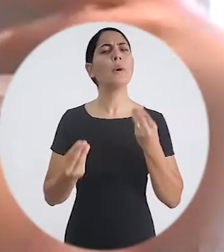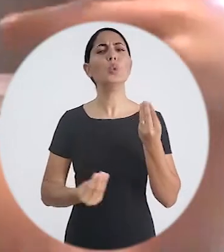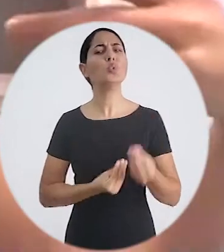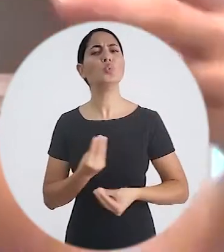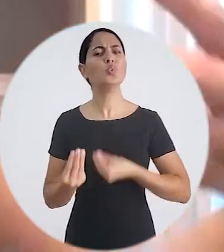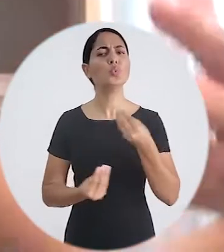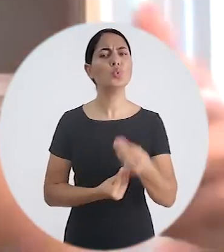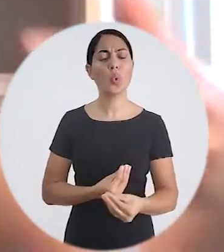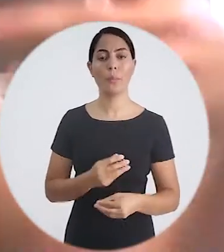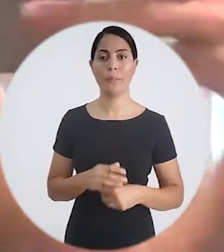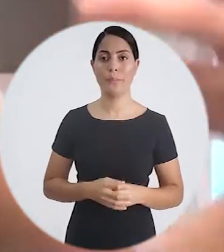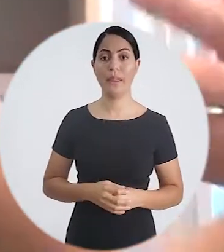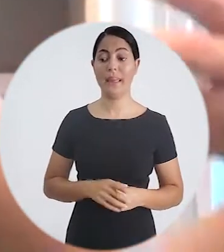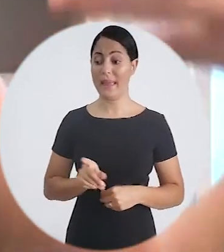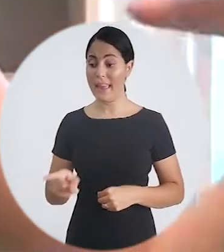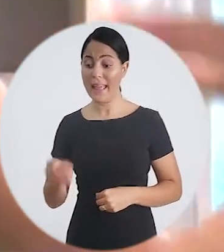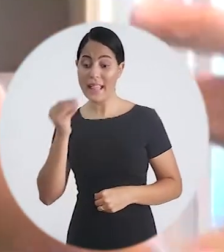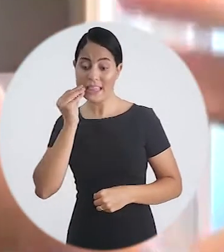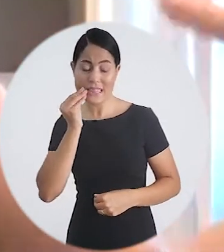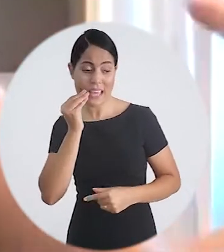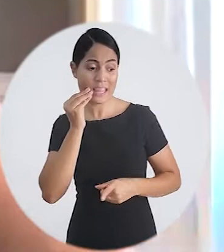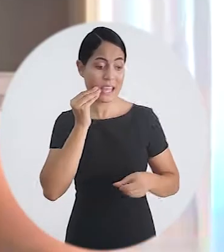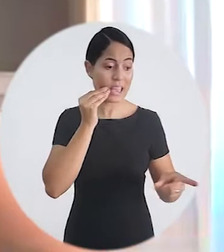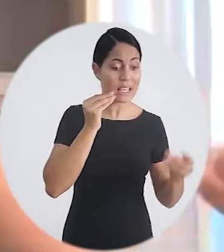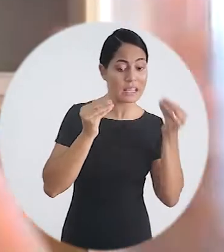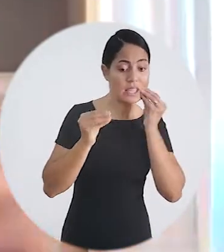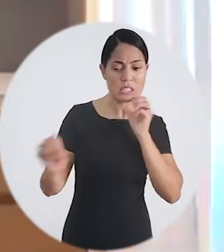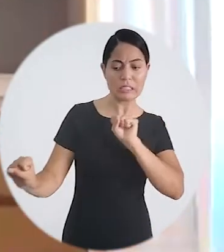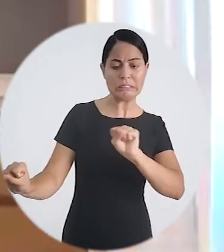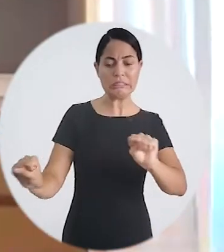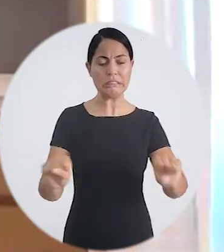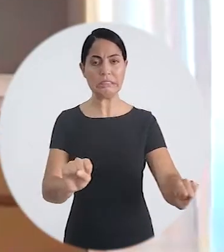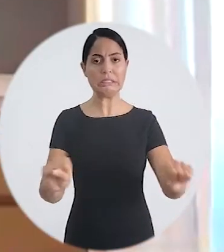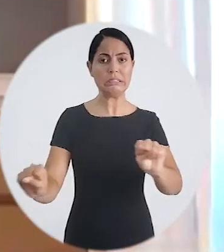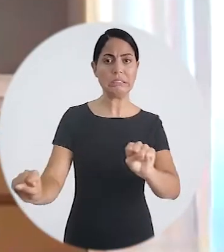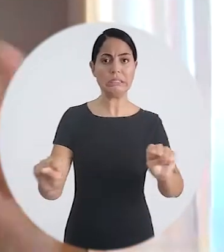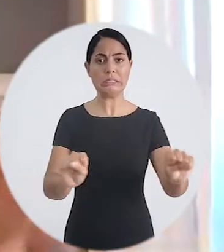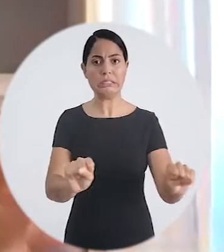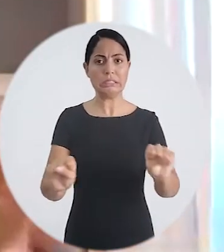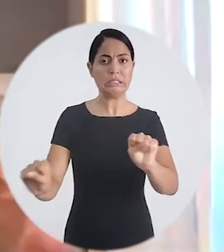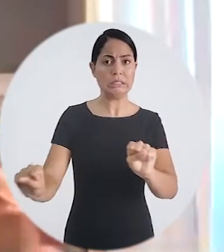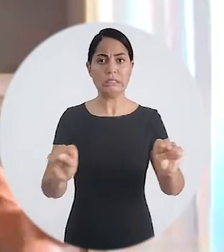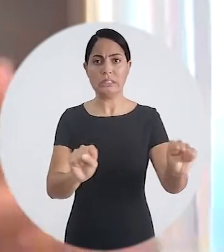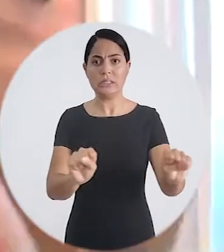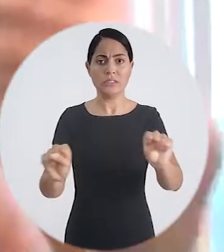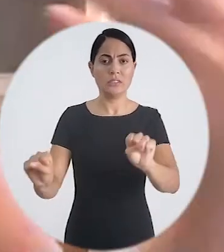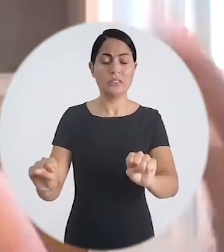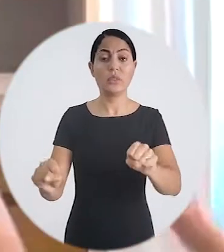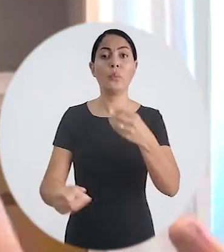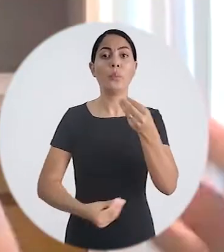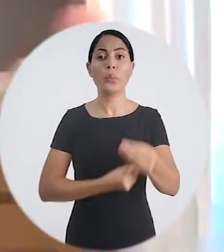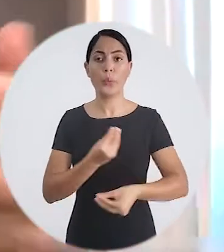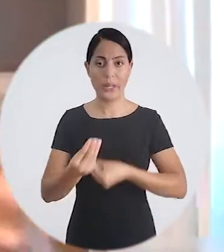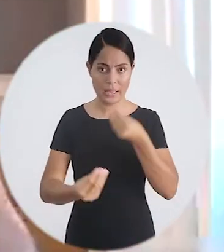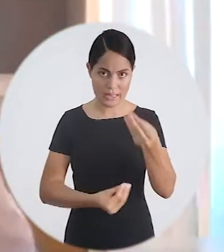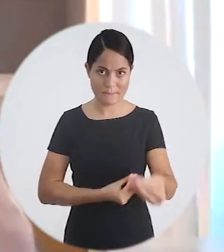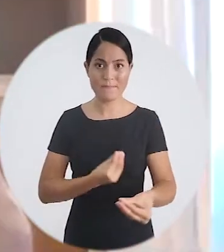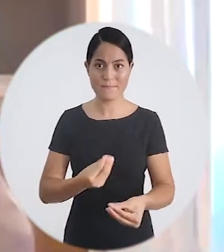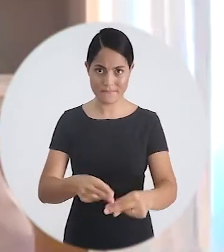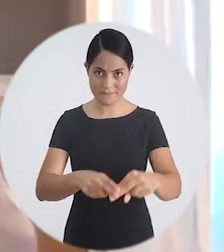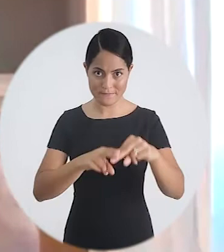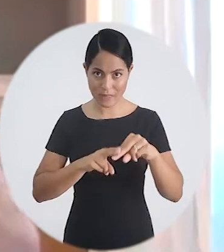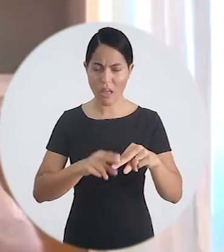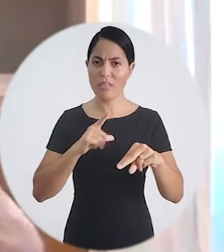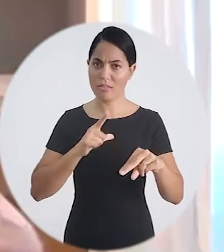que elas estão insistindo em chegar num entendimento porque existe algum grau de interdependência